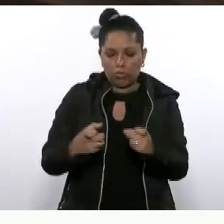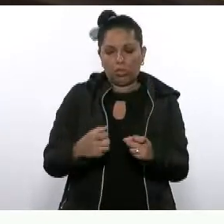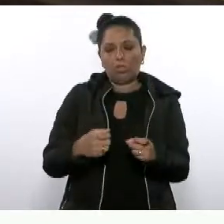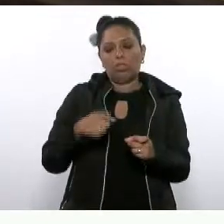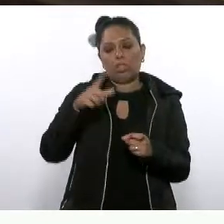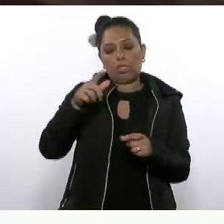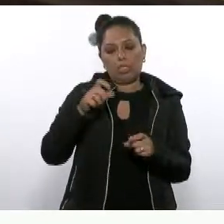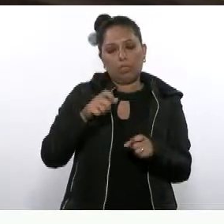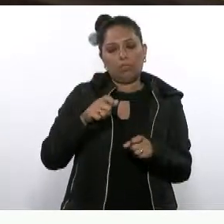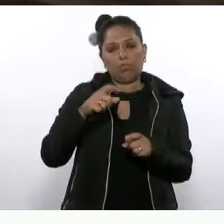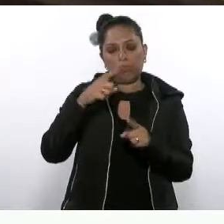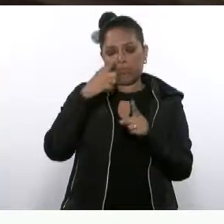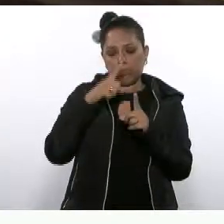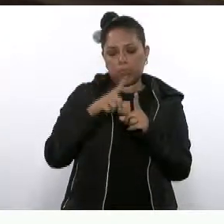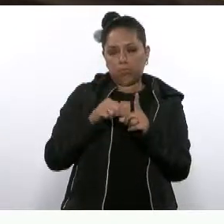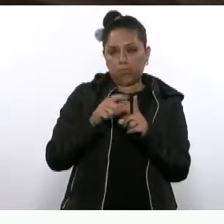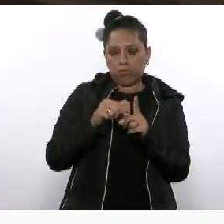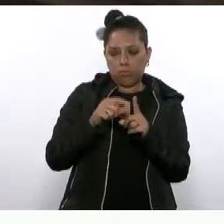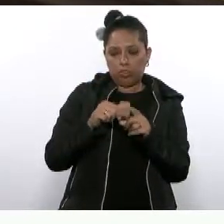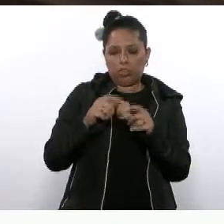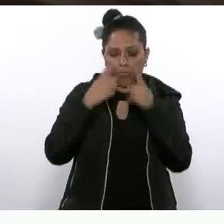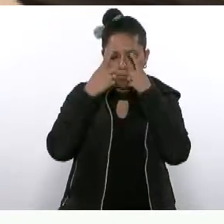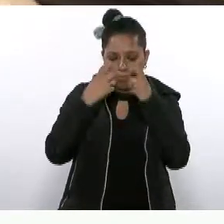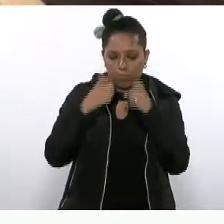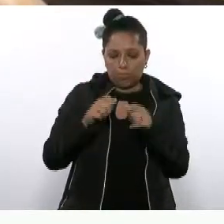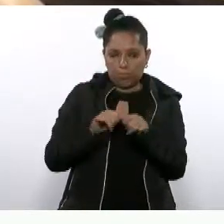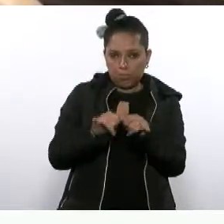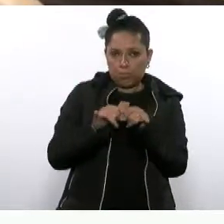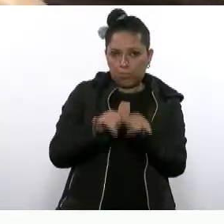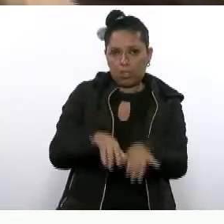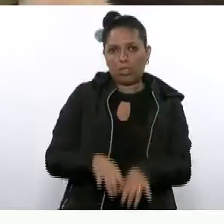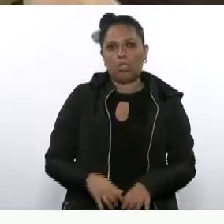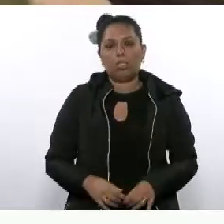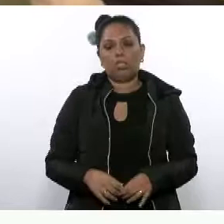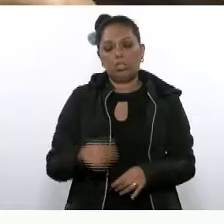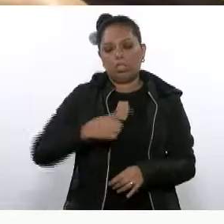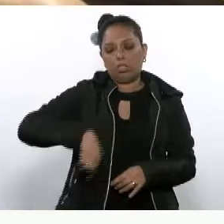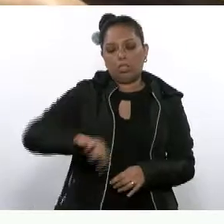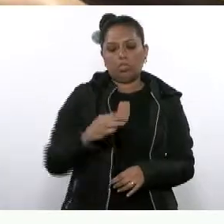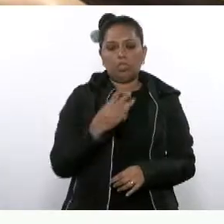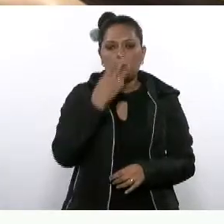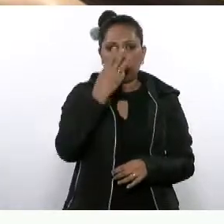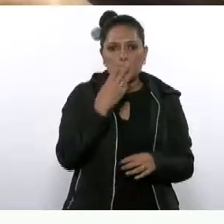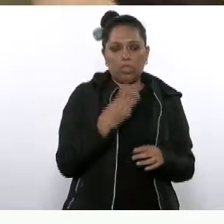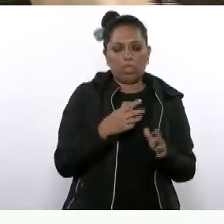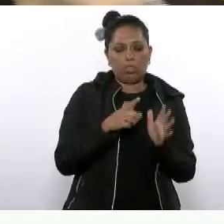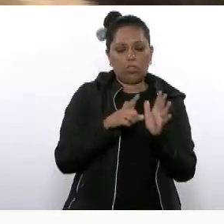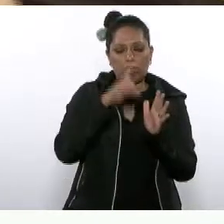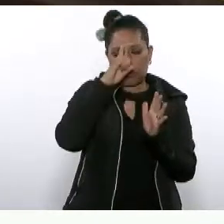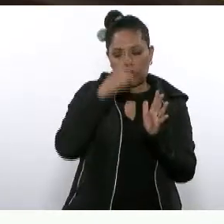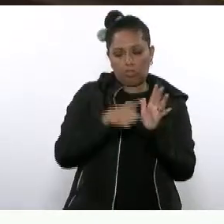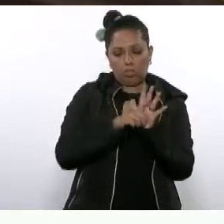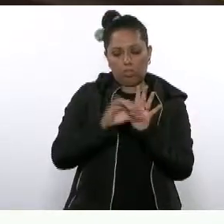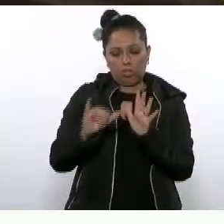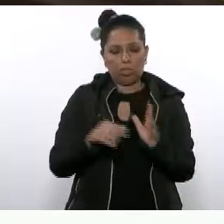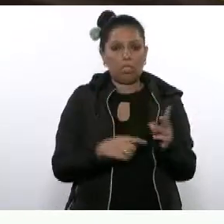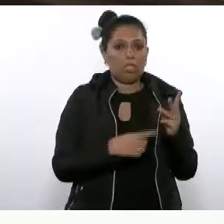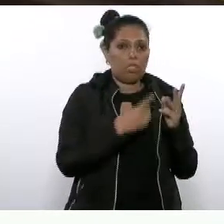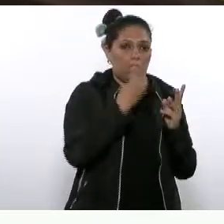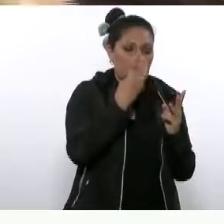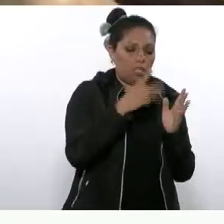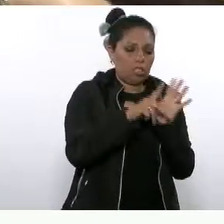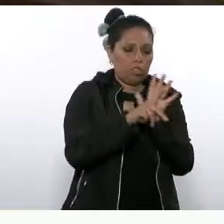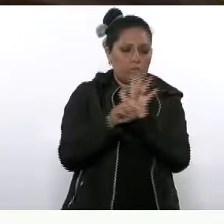aquelas que são vítimas de violência sexual. Então, teríamos 3 indicações legislativas e 3 projetos